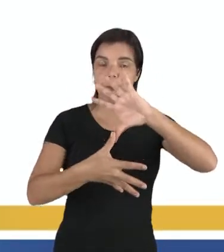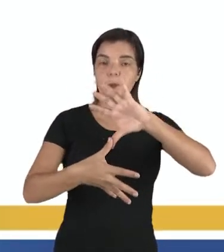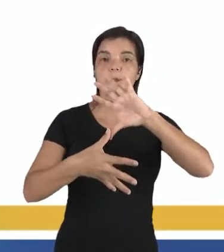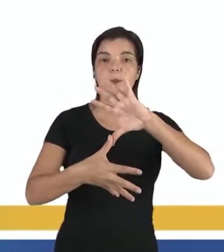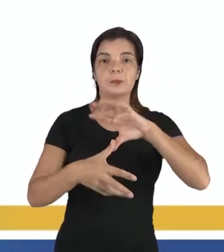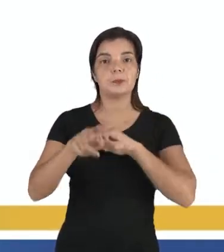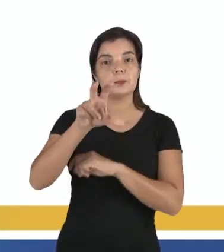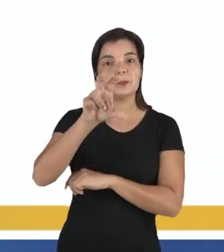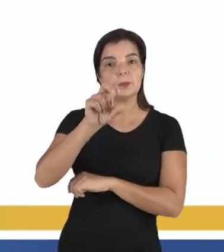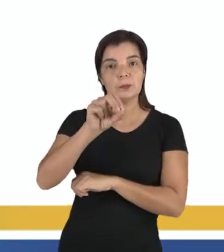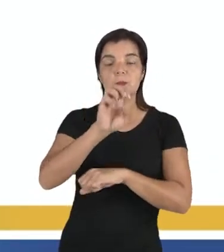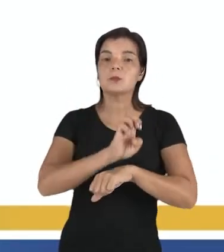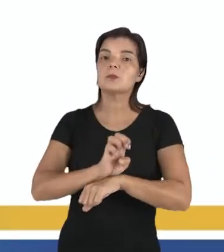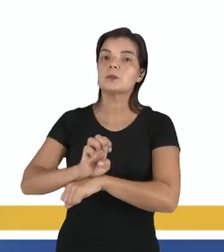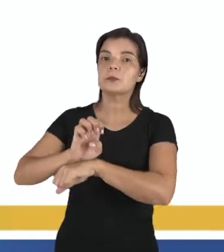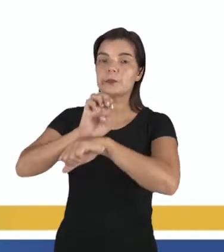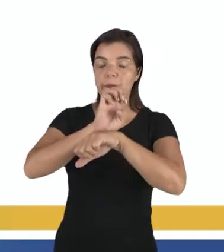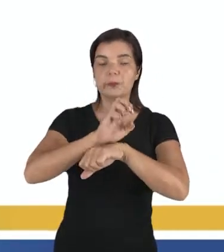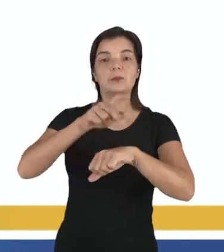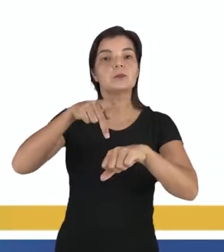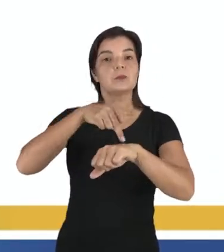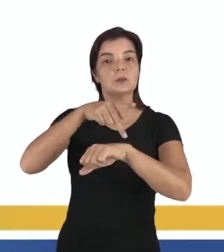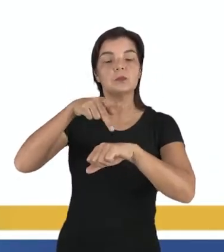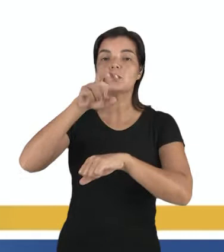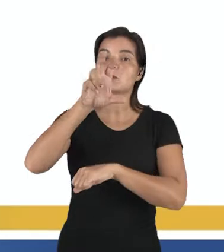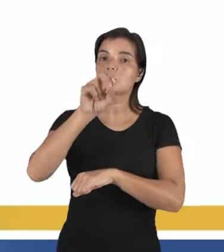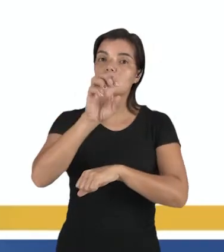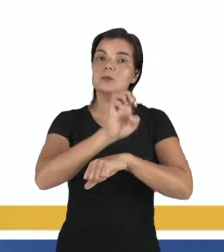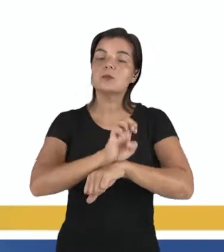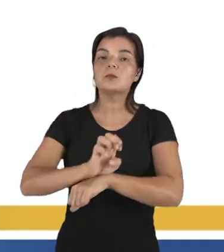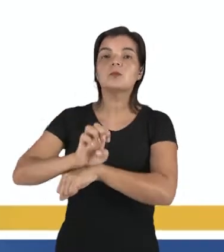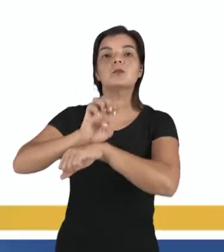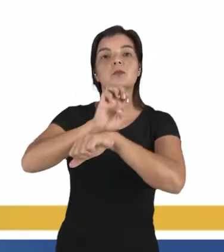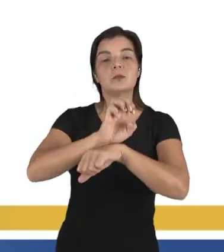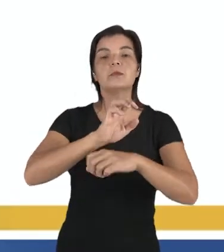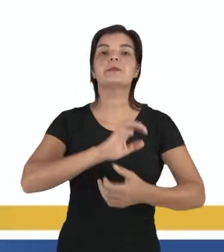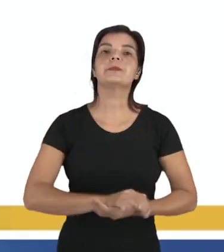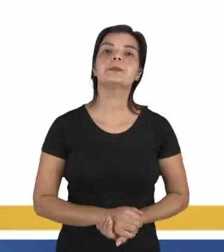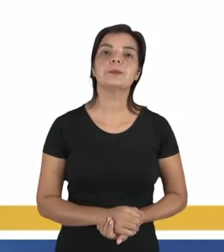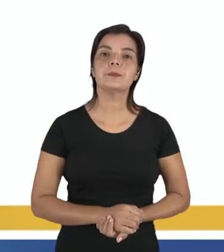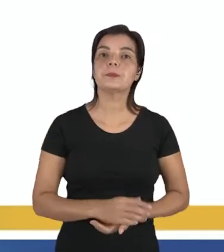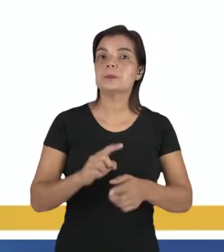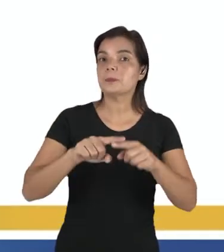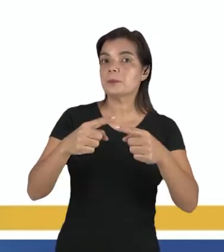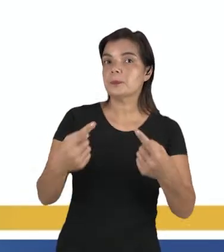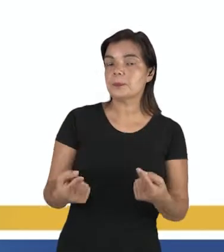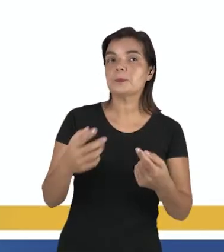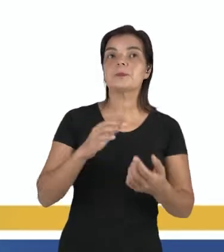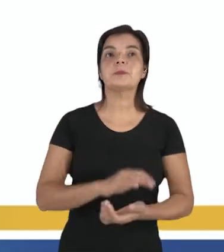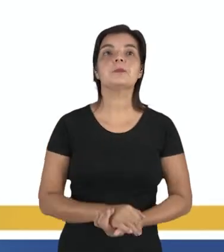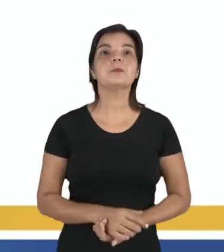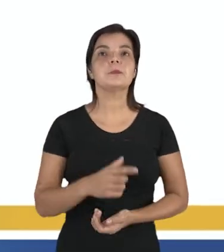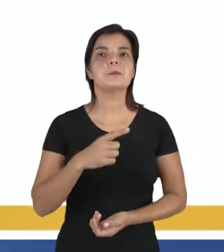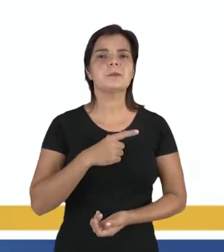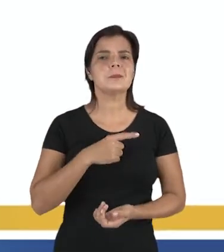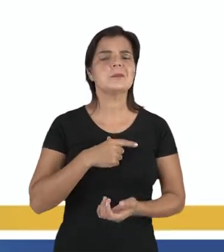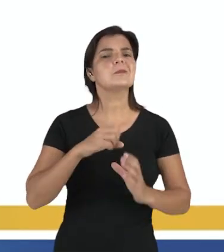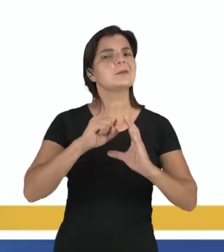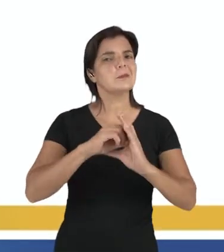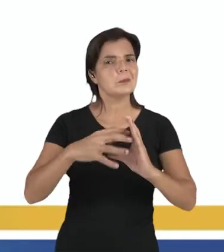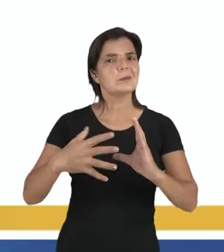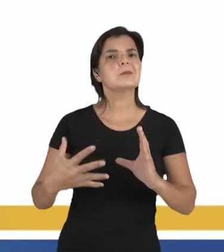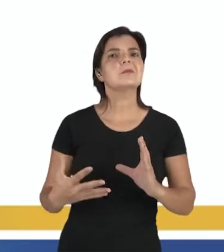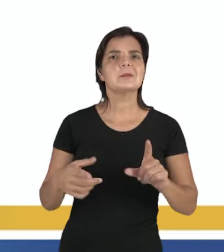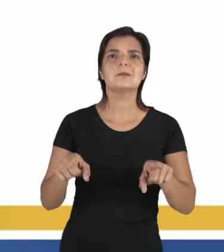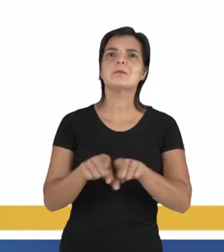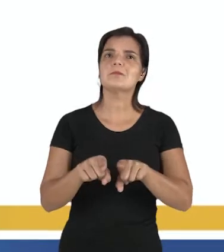em 50 estados, O país que é dividido em 50 estados. Porém, a gente vai ter aí várias